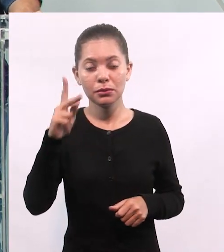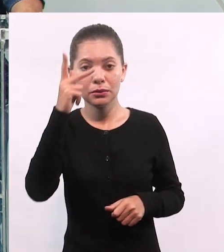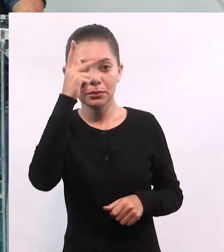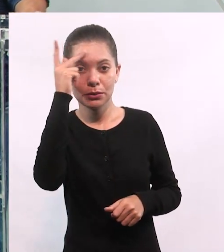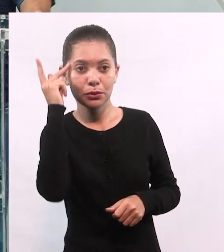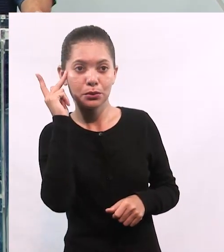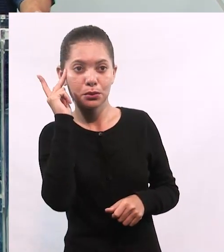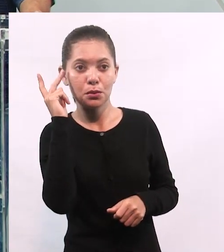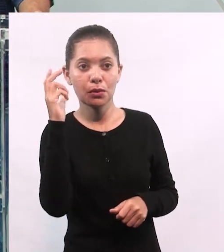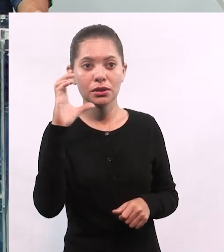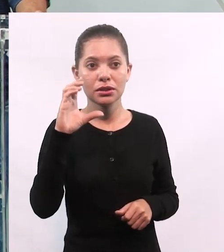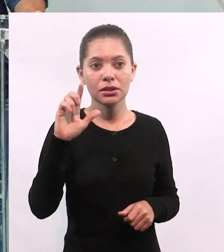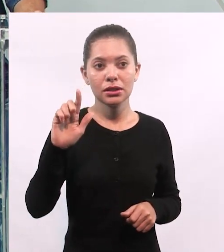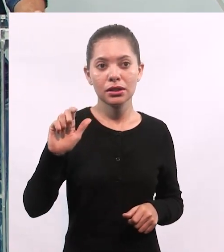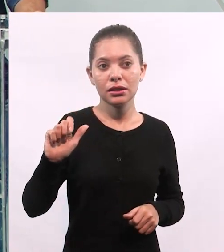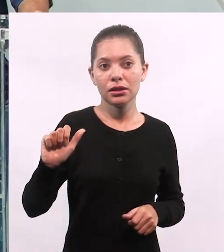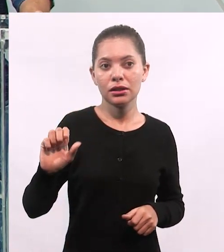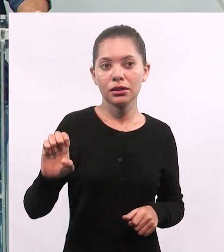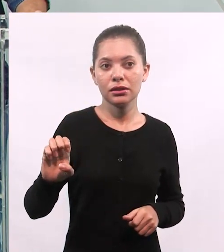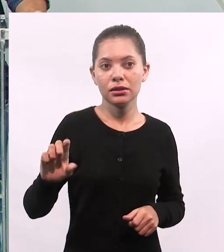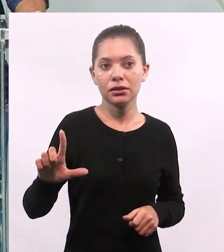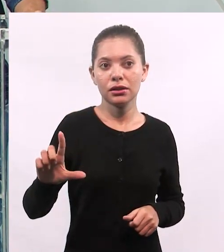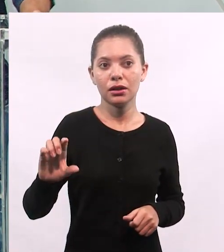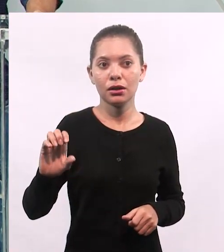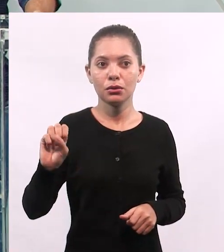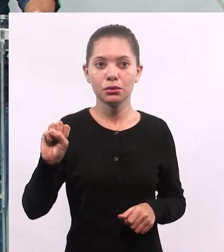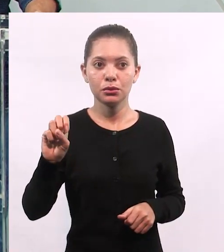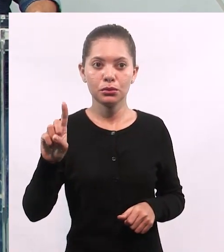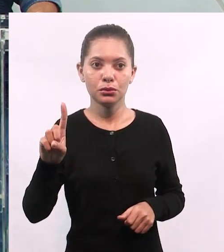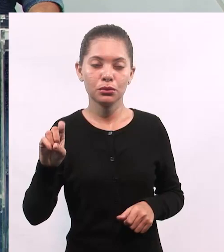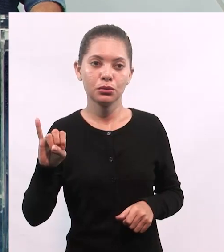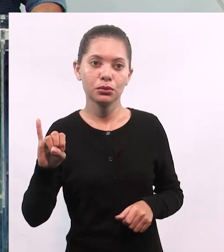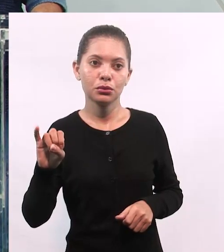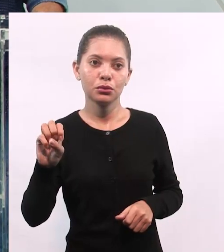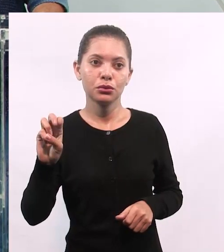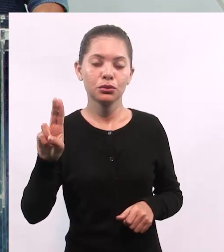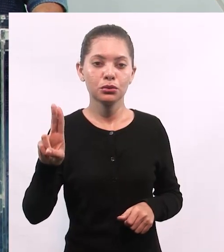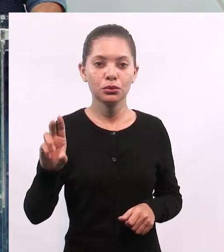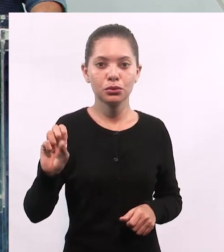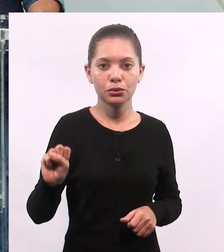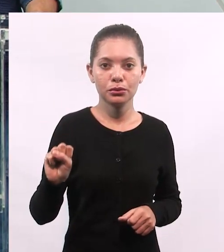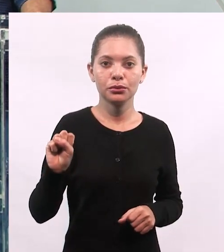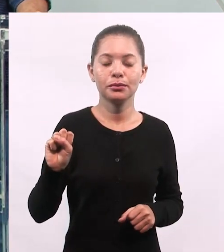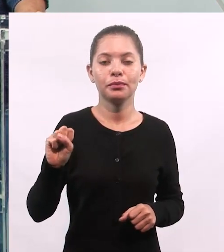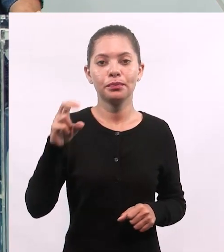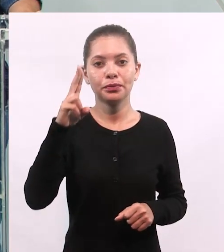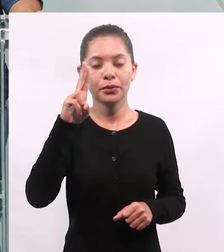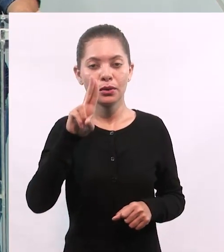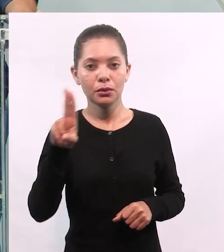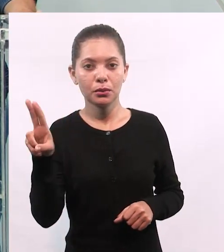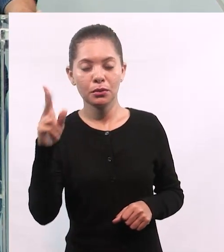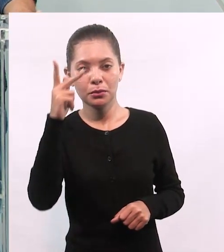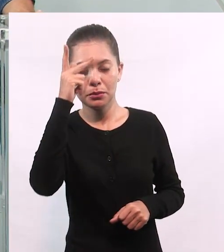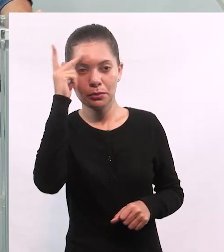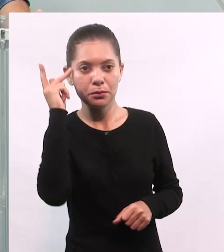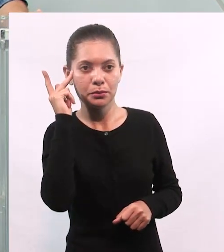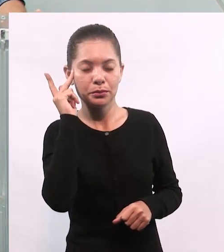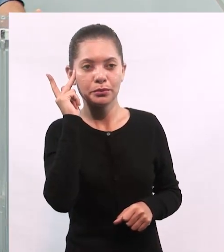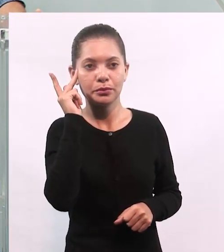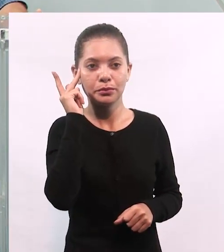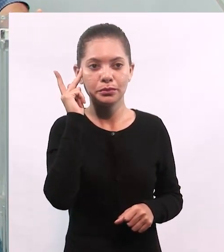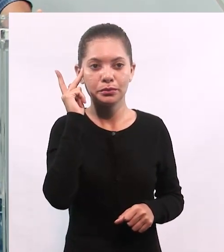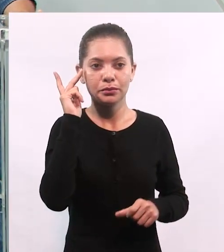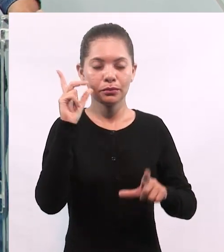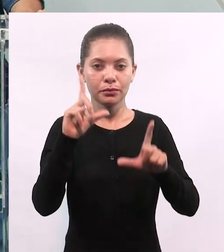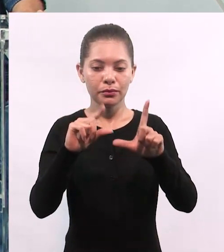pessoas. Por exemplo, Celsius, Kelvin, ampere, que refere-se a nome de pessoas. Aí eu adoto a unidade de medida com